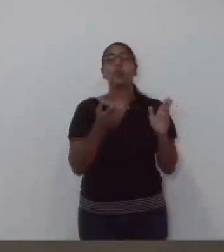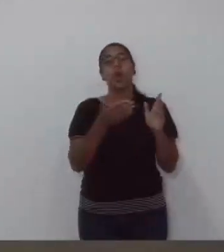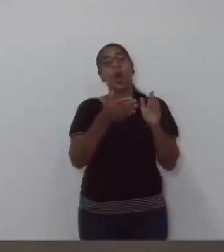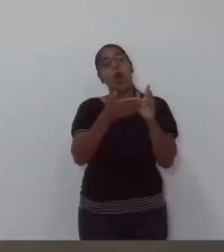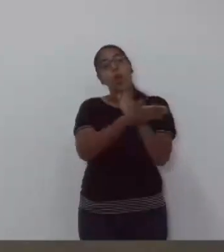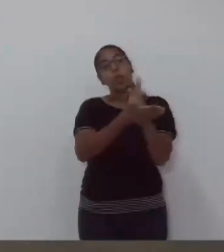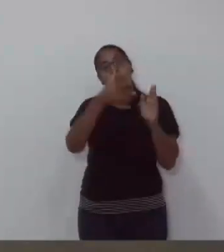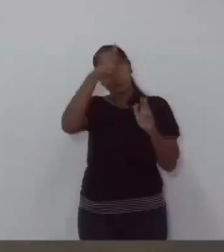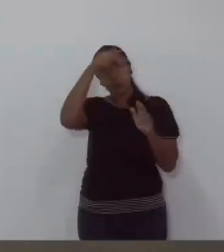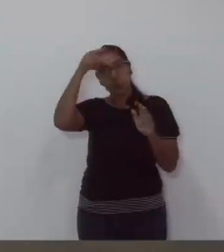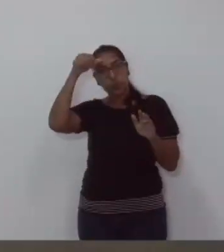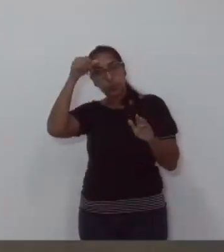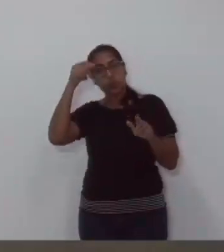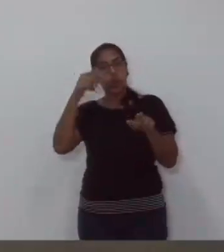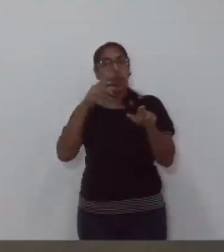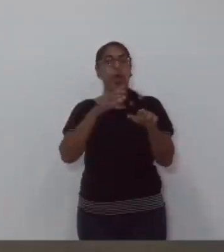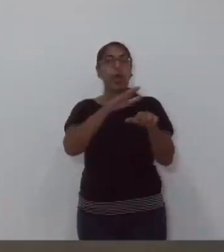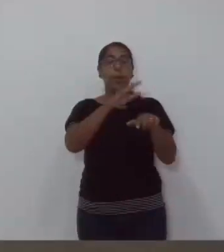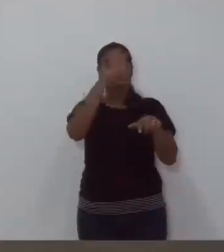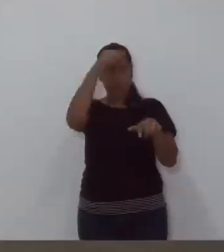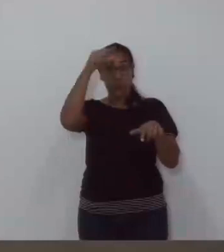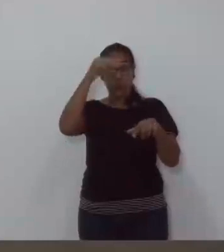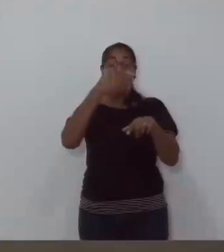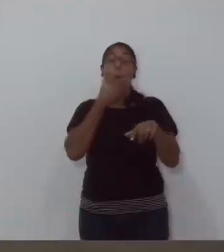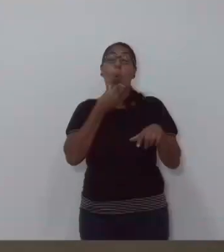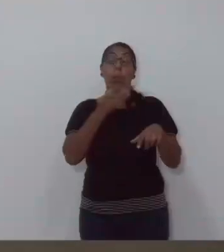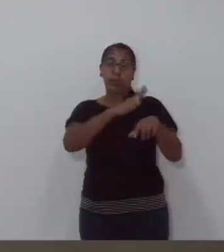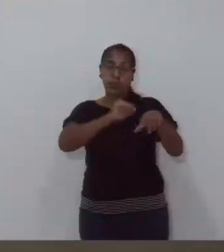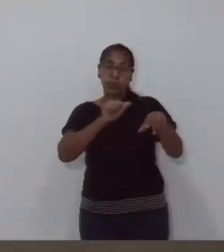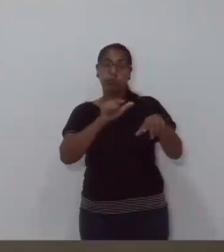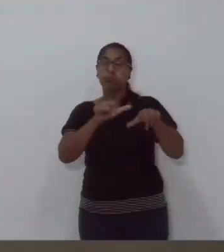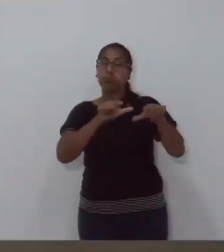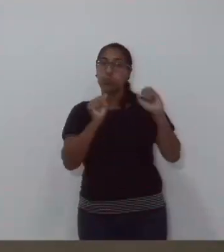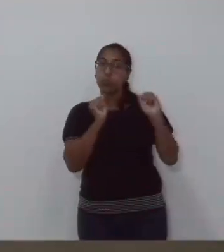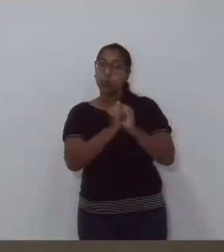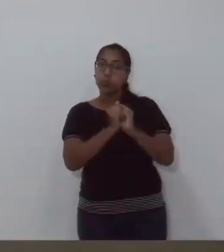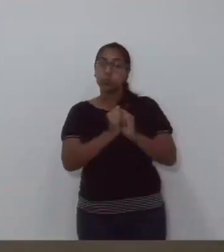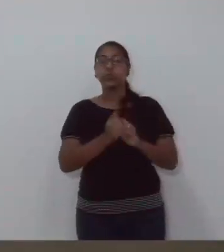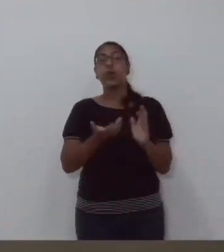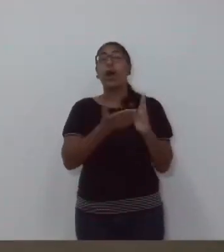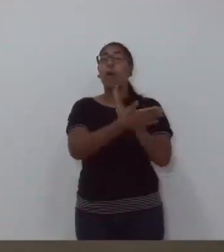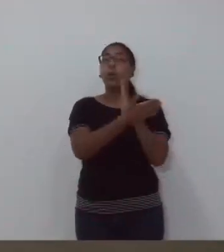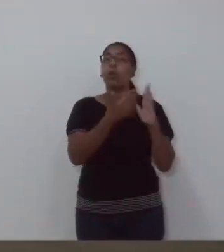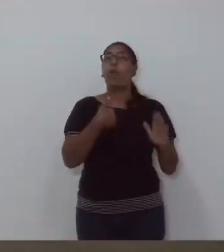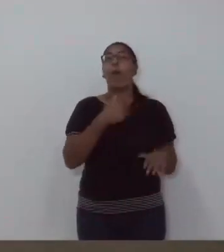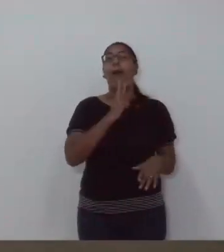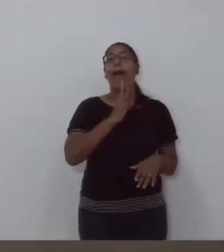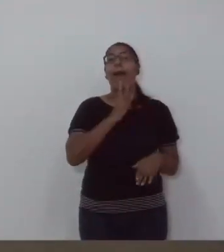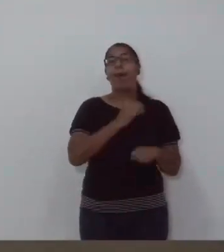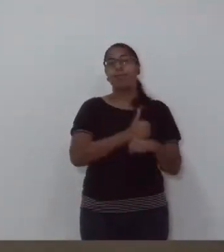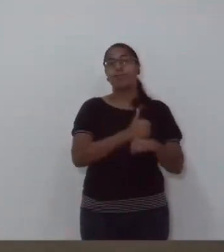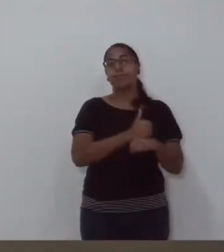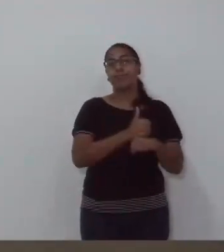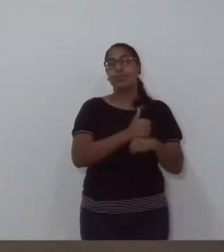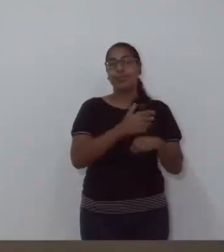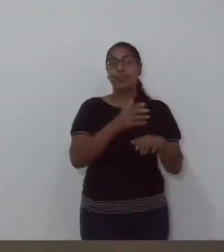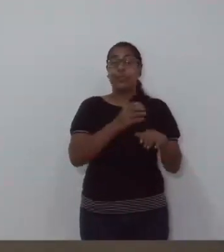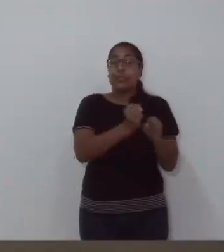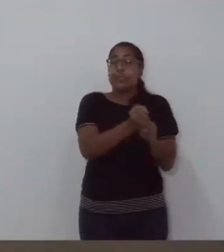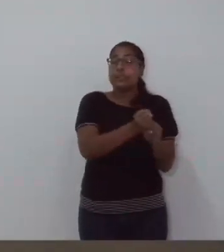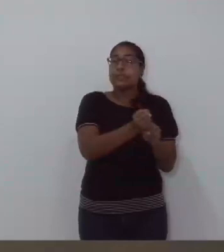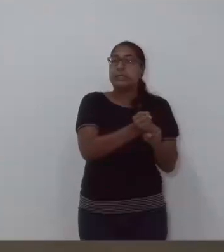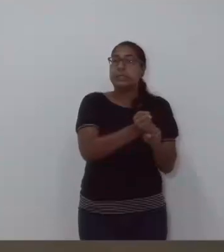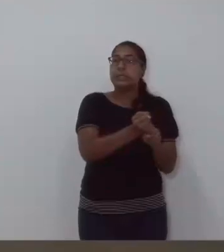confiança, e esses profissionais eu conheço de longa data, e, pelo menos em relação a